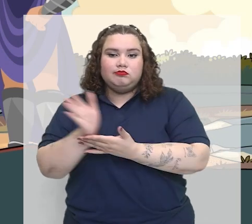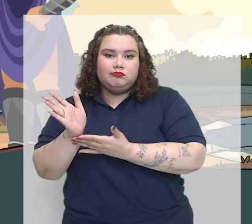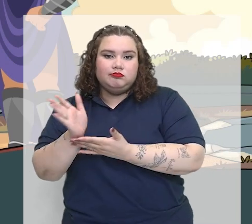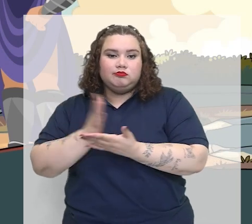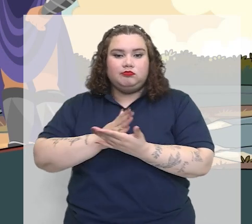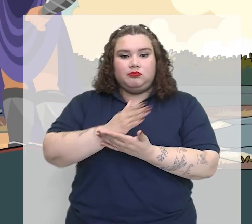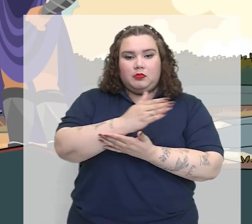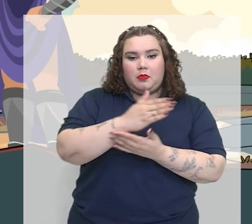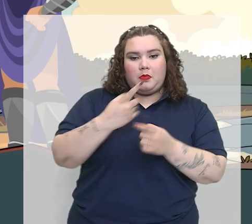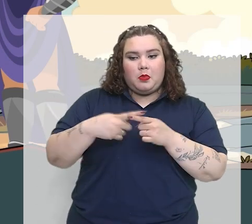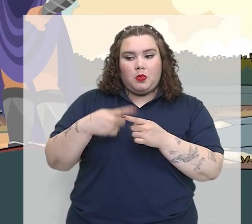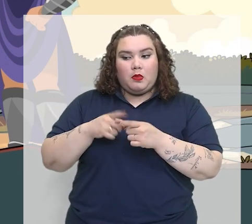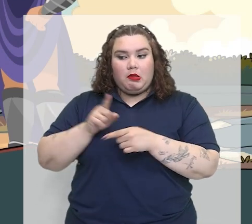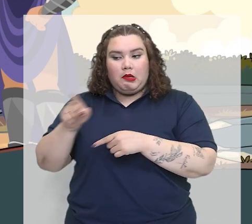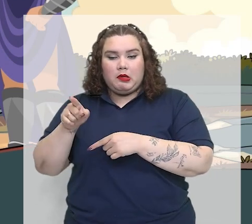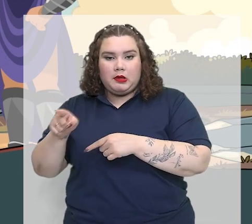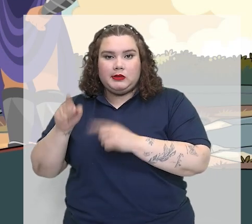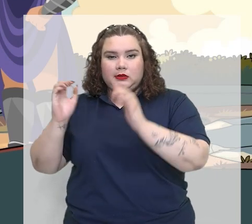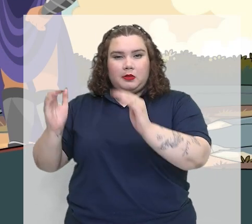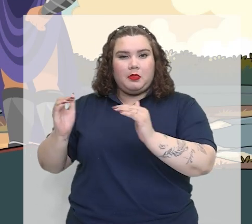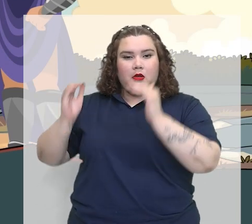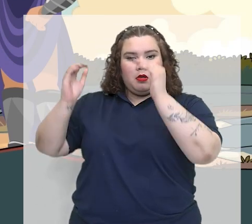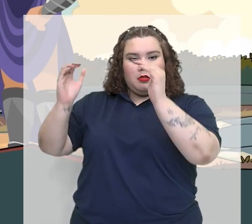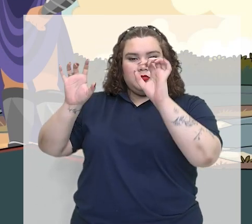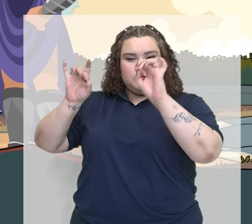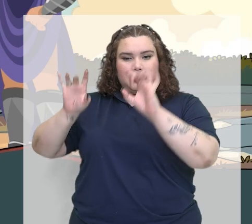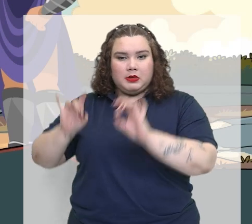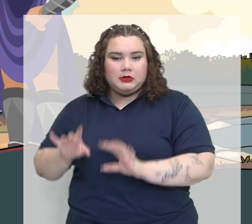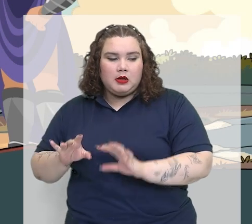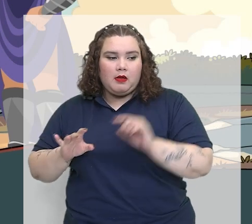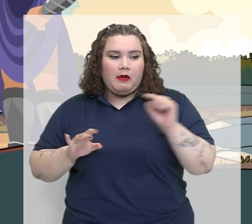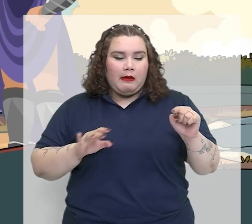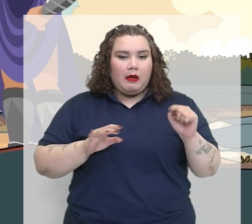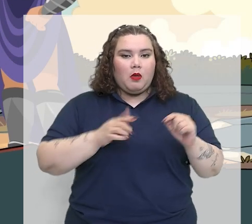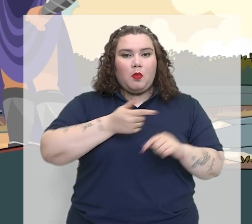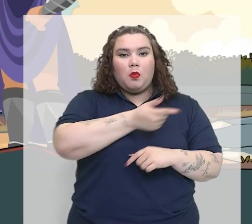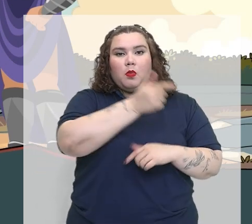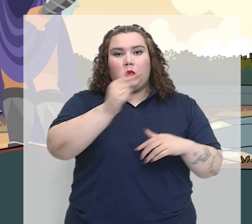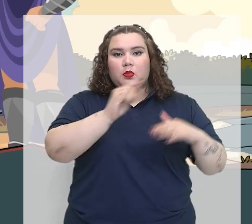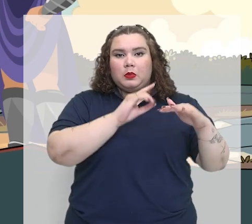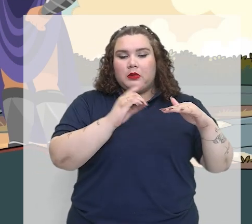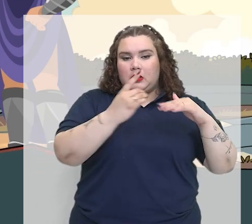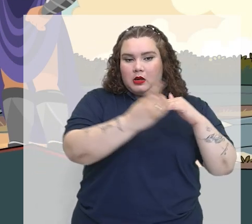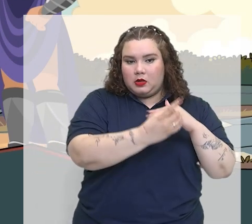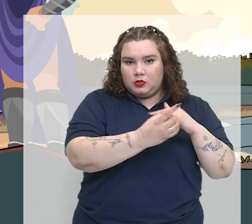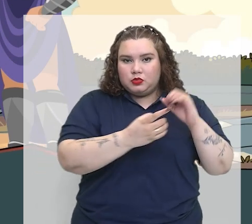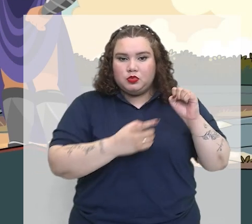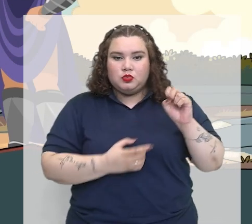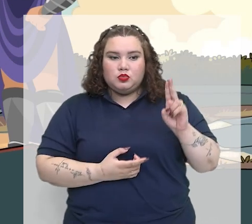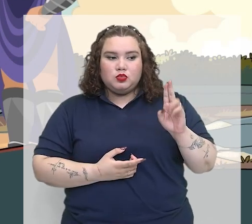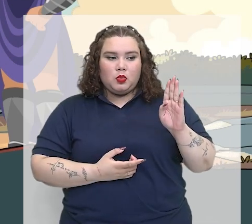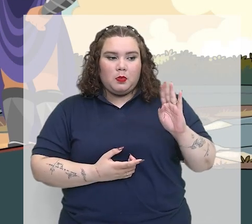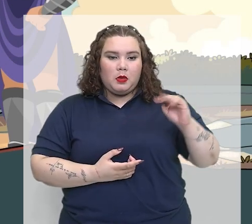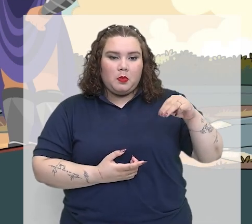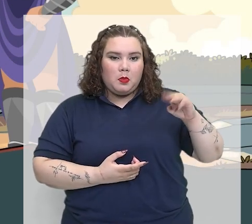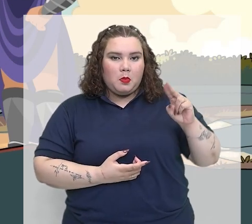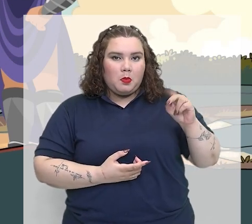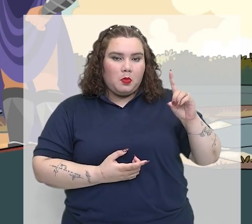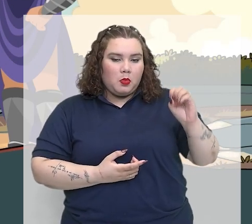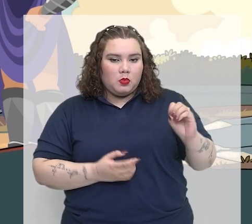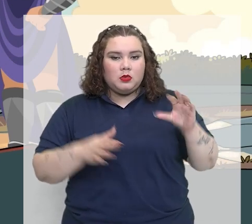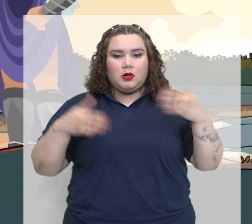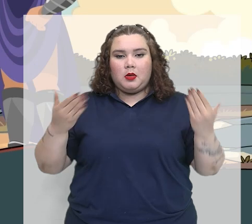Já que Zeus é o Todo-Poderoso, Hades, o deus do submundo, tá? Mas aqui é que a gente vê, então, assim, né? Para